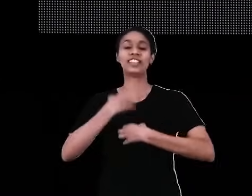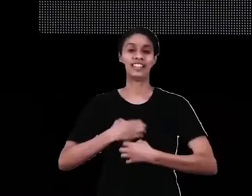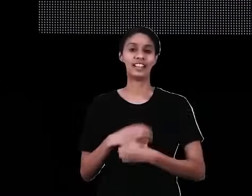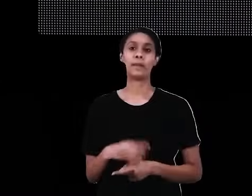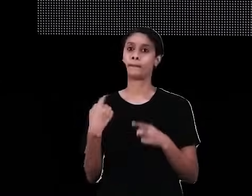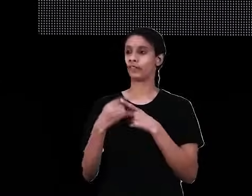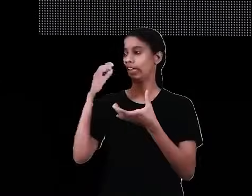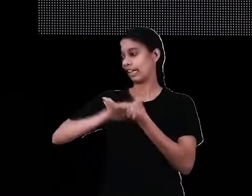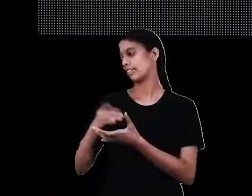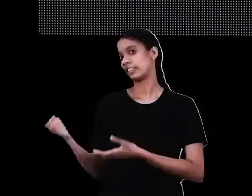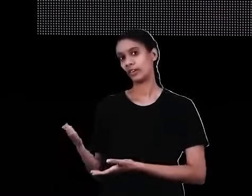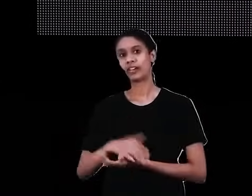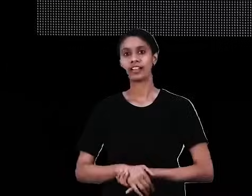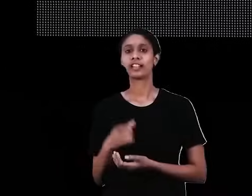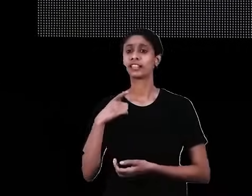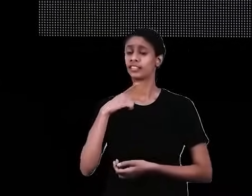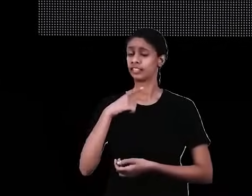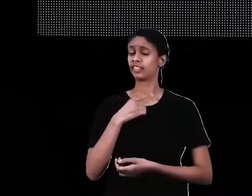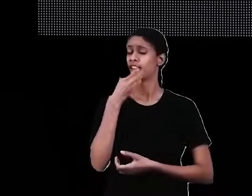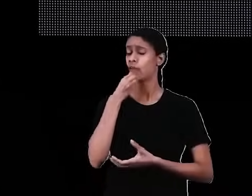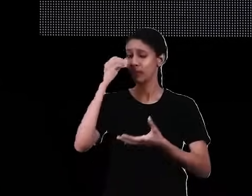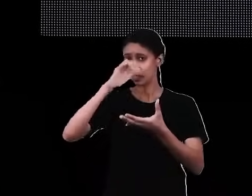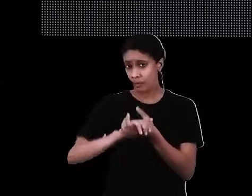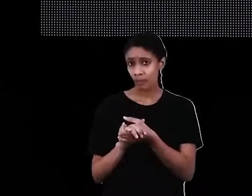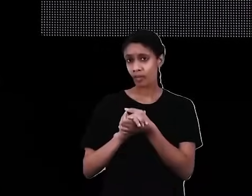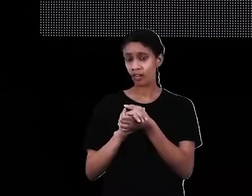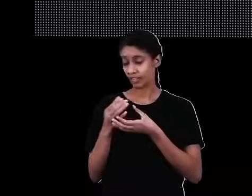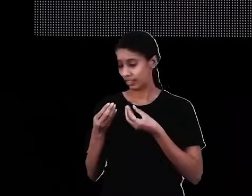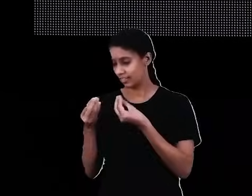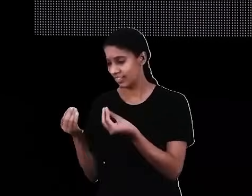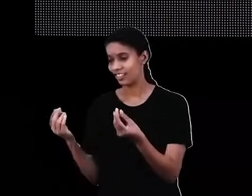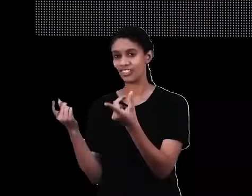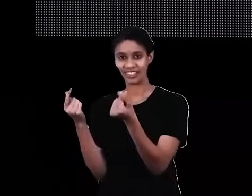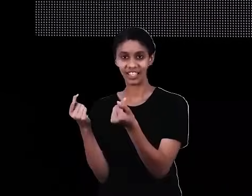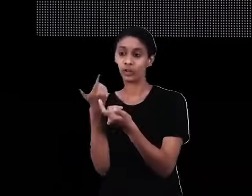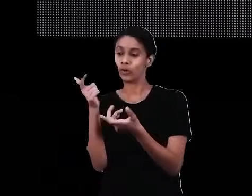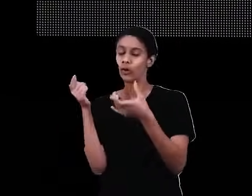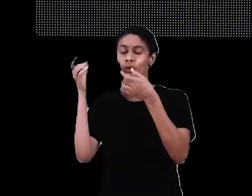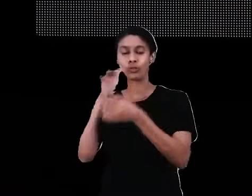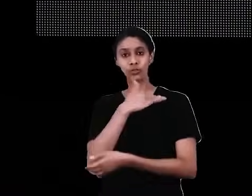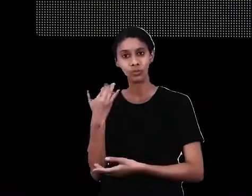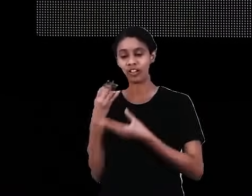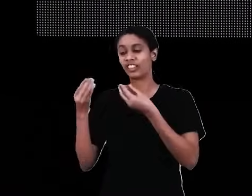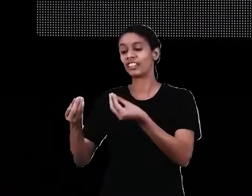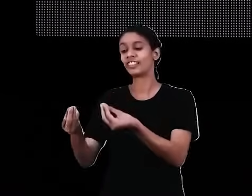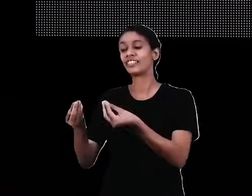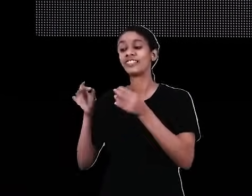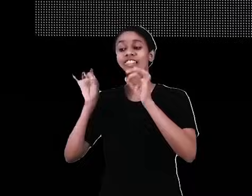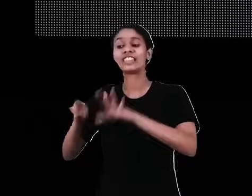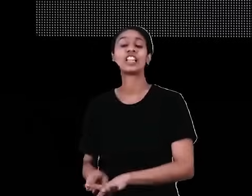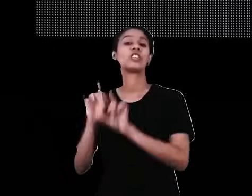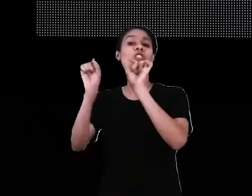desse, ela não é. Tem marido que morre, deixa herança. Tem marido que morre, deixa estresse, pressão alta. Não é?